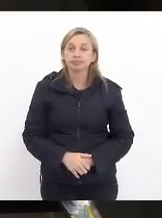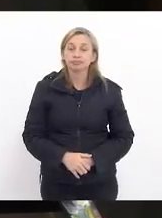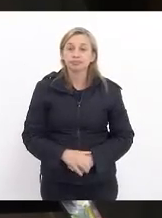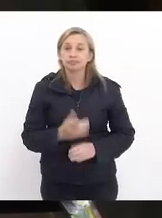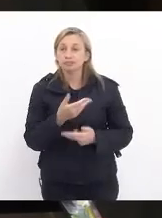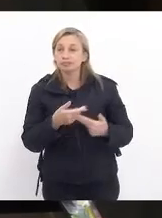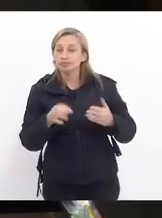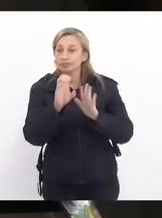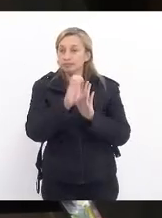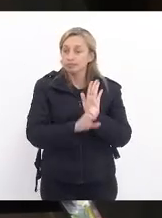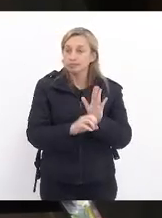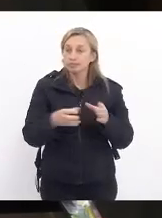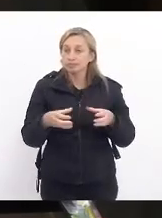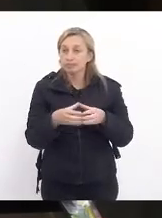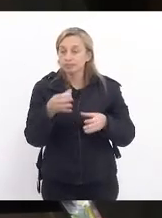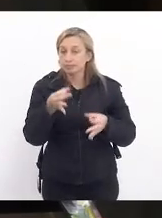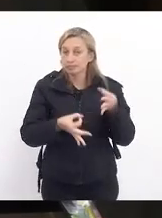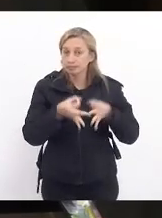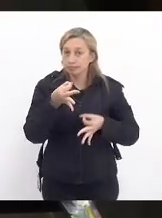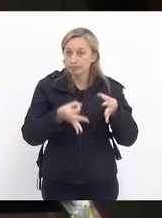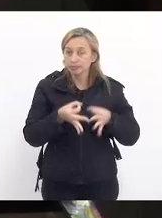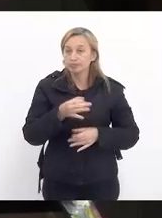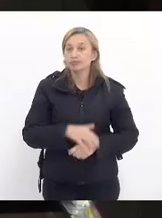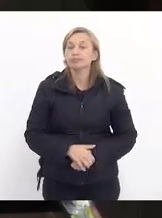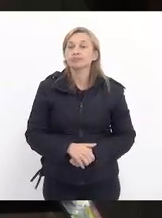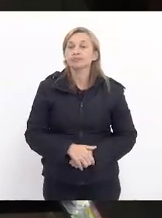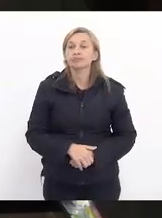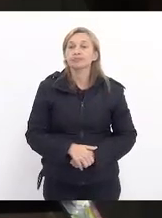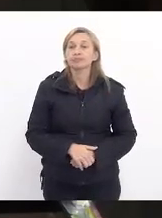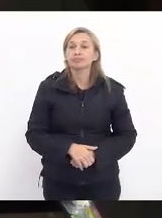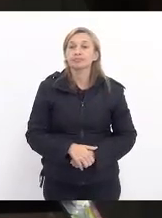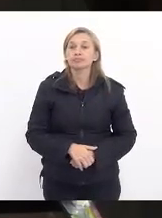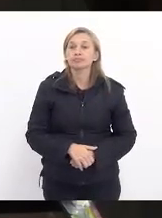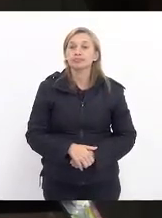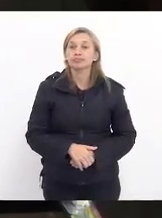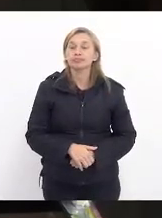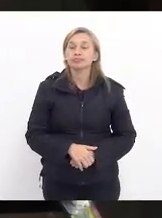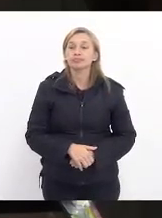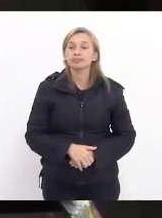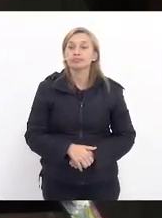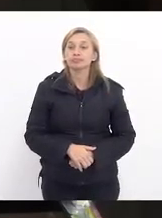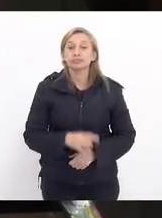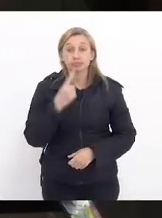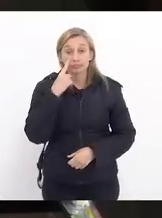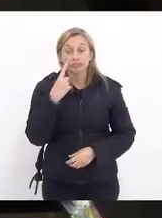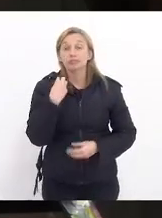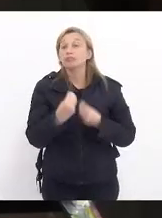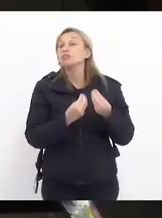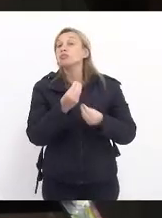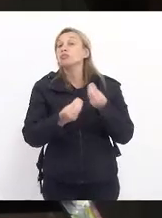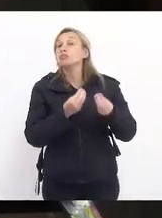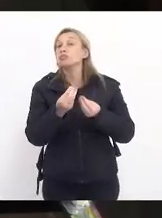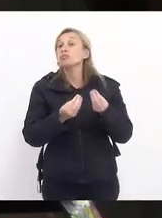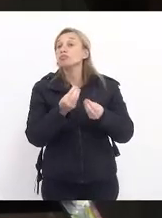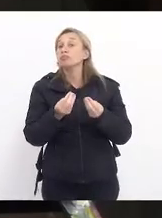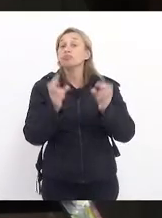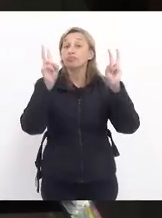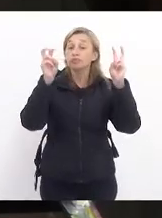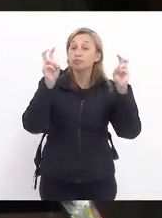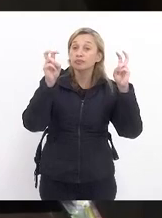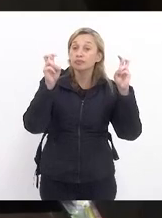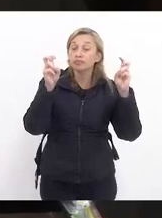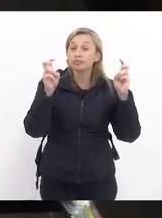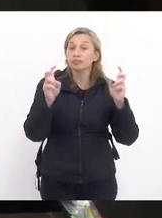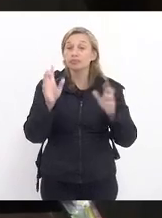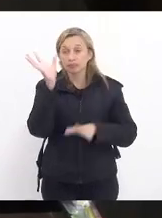emenda da comissão de Constituição justiça defini-la como essa questão será